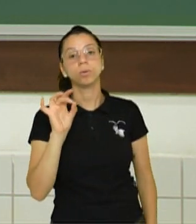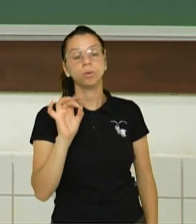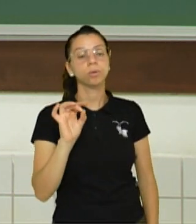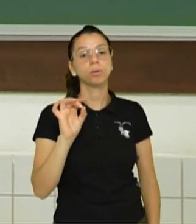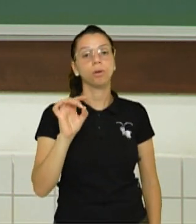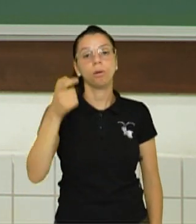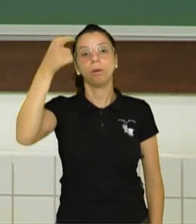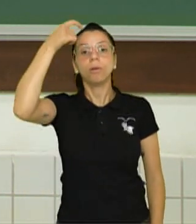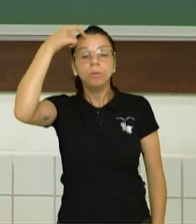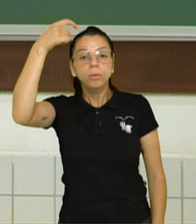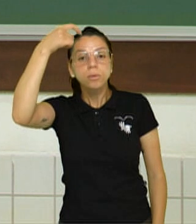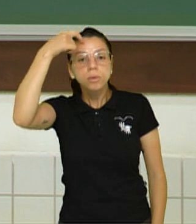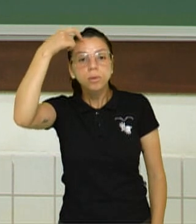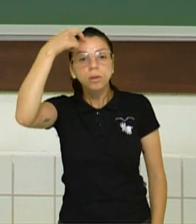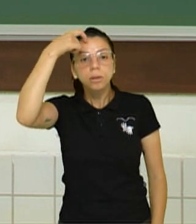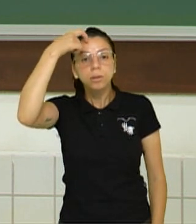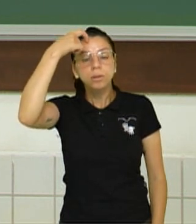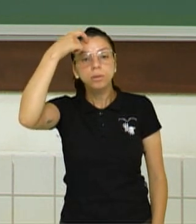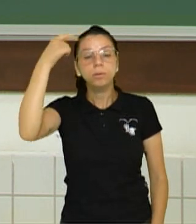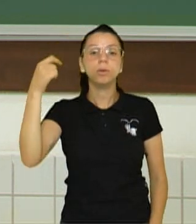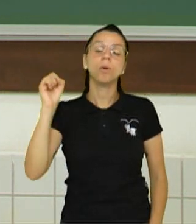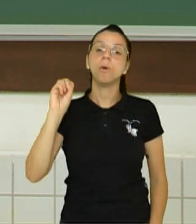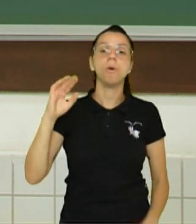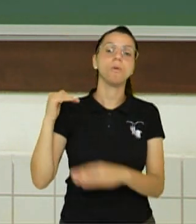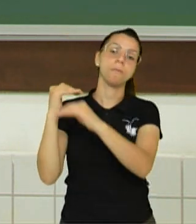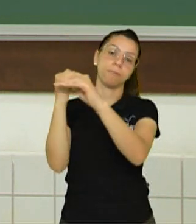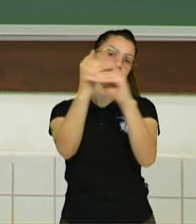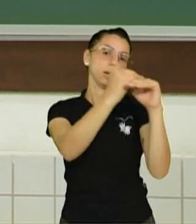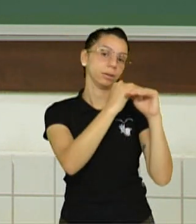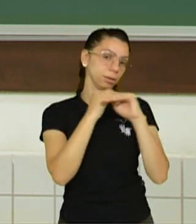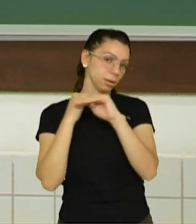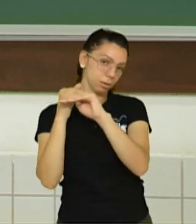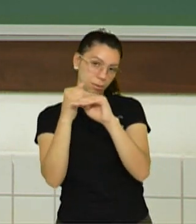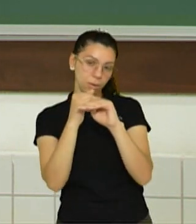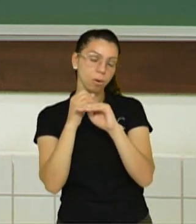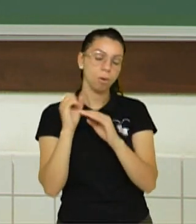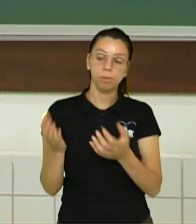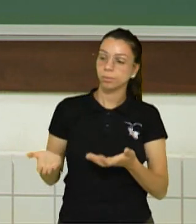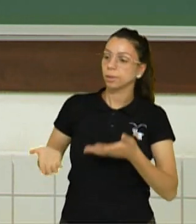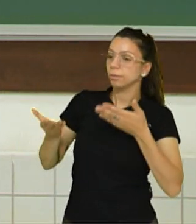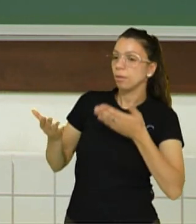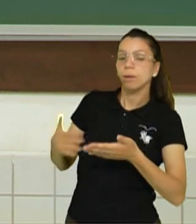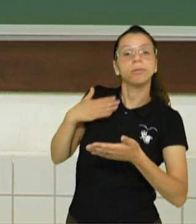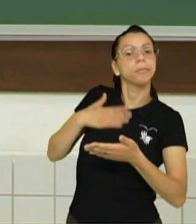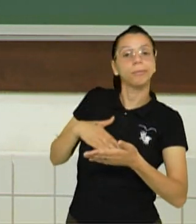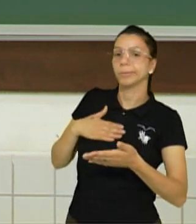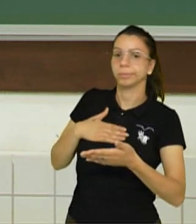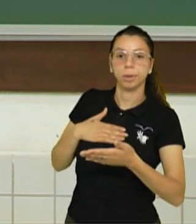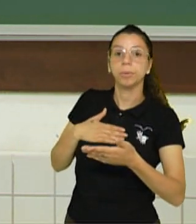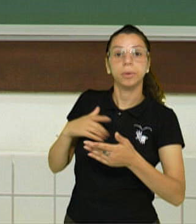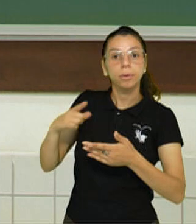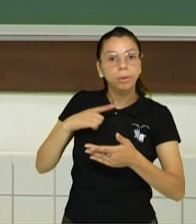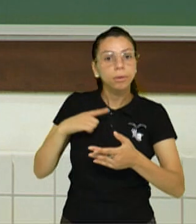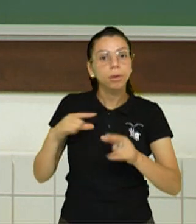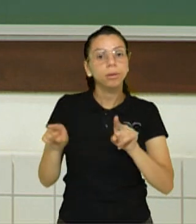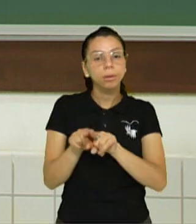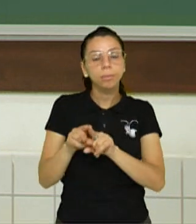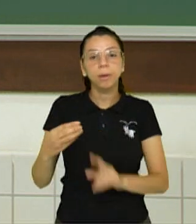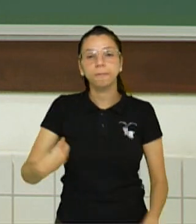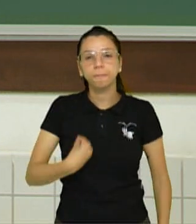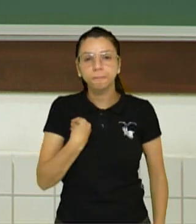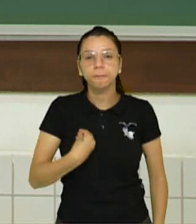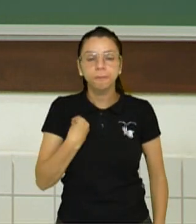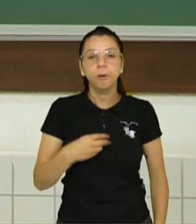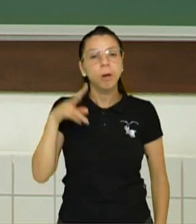racionalidade, não existe somente harmonia, não existe somente serenidade, né? Existe também